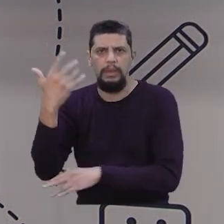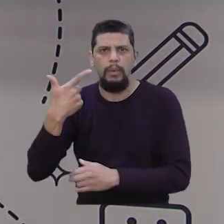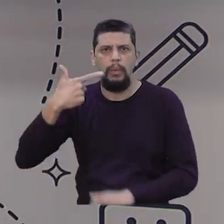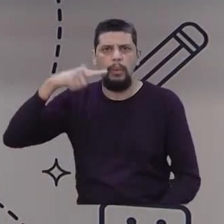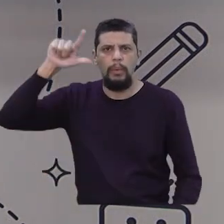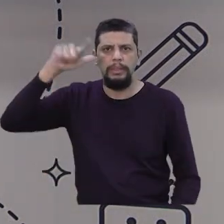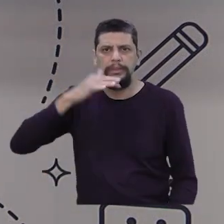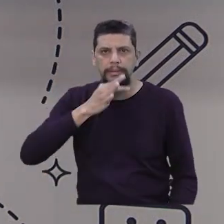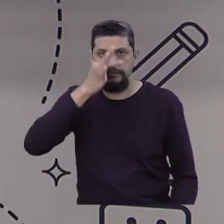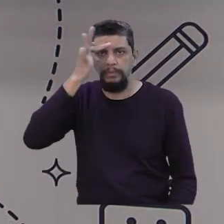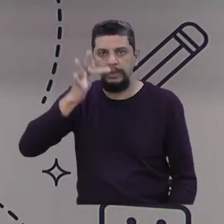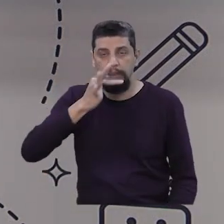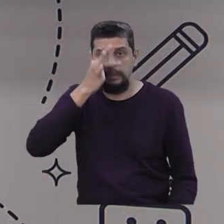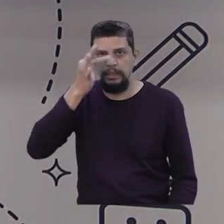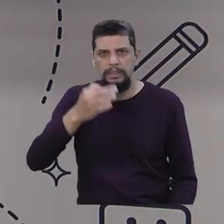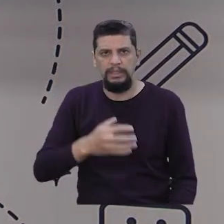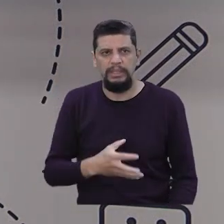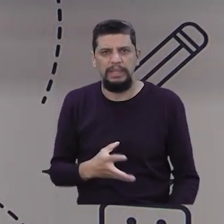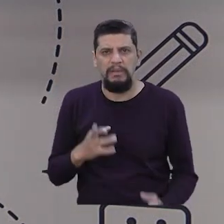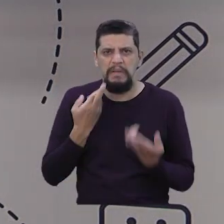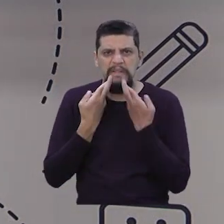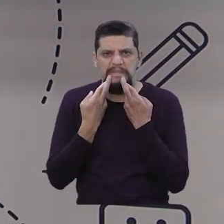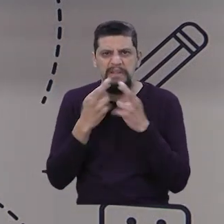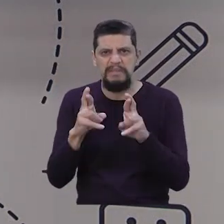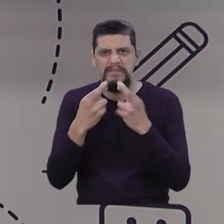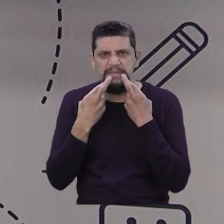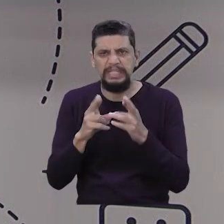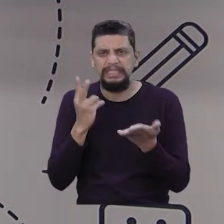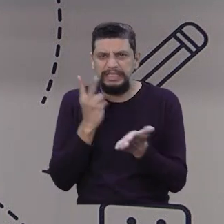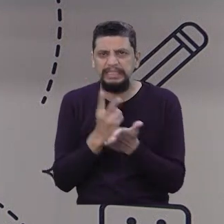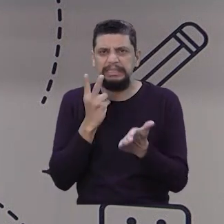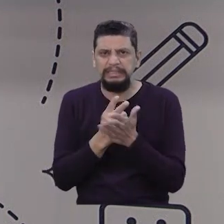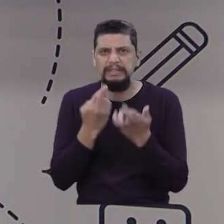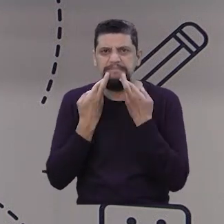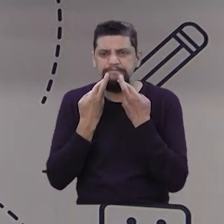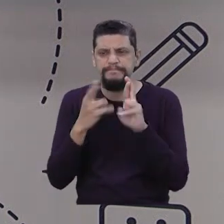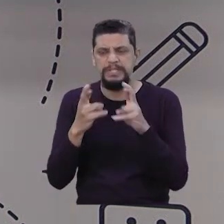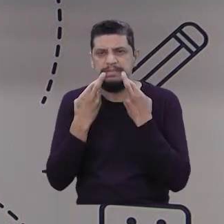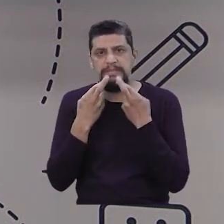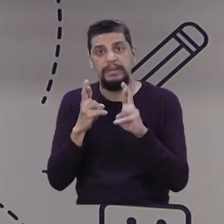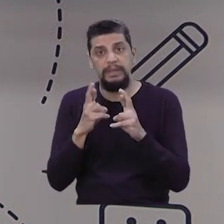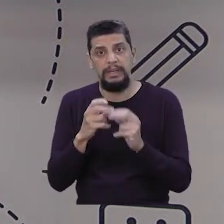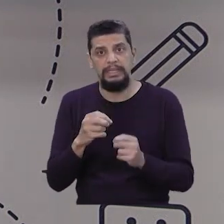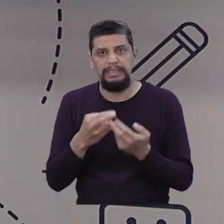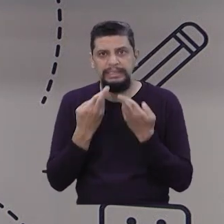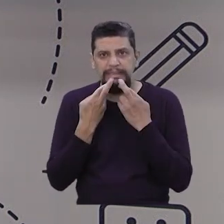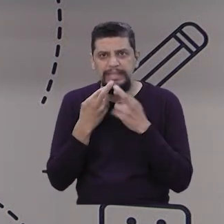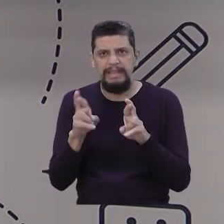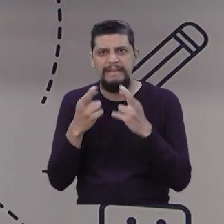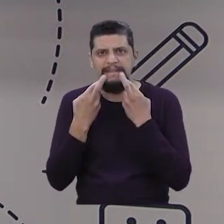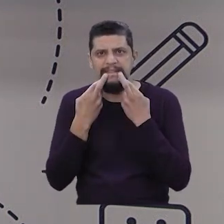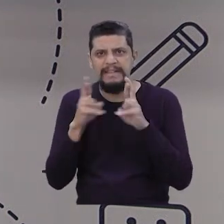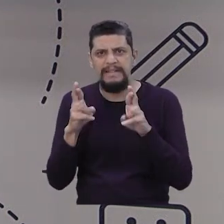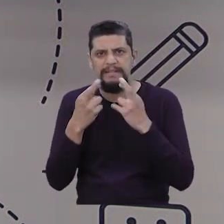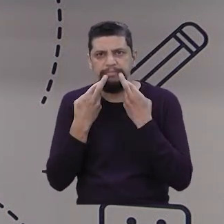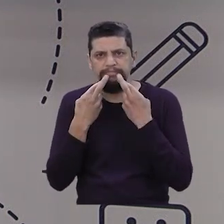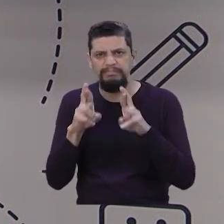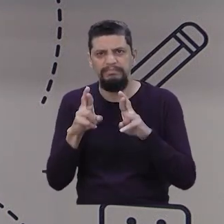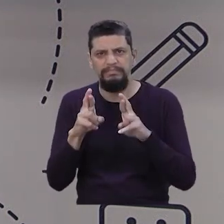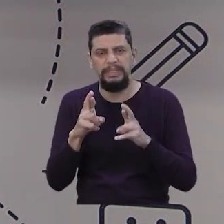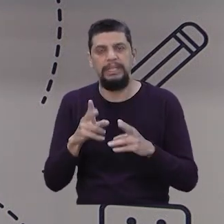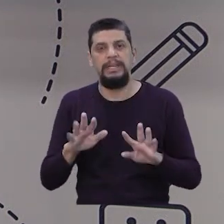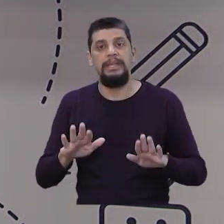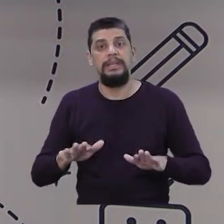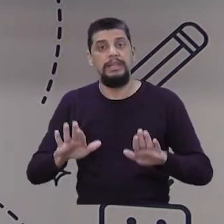outras flores. Ele estava se lamentando o tempo todo, ou seja, se queixando,